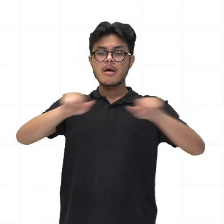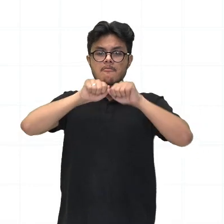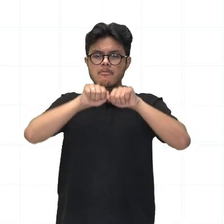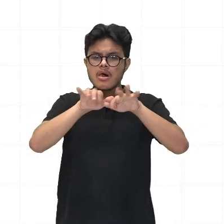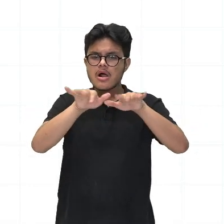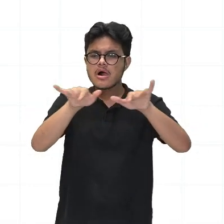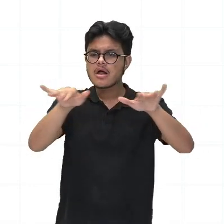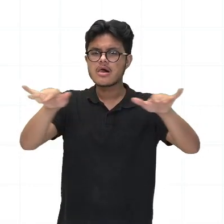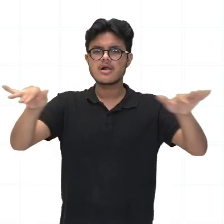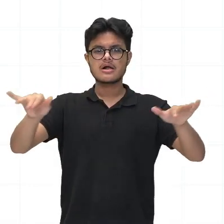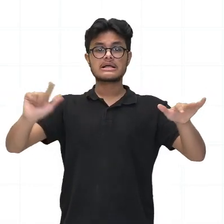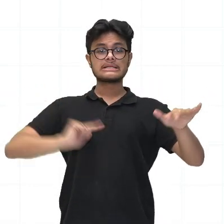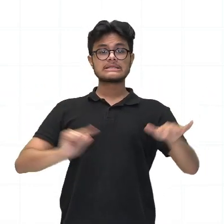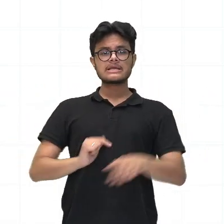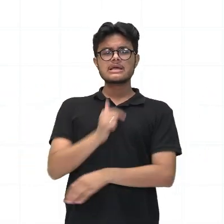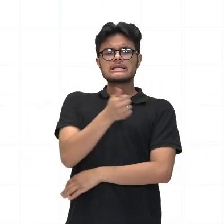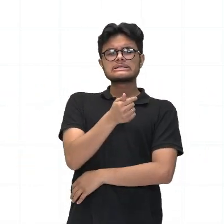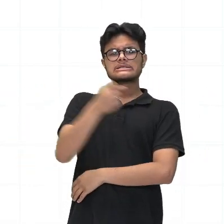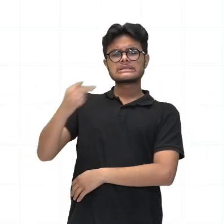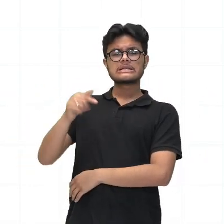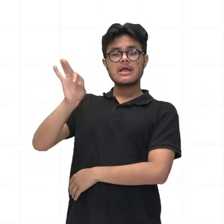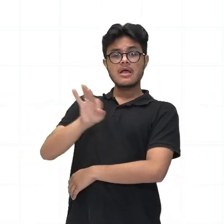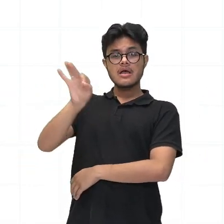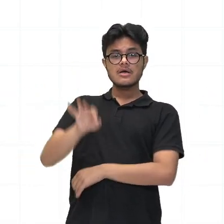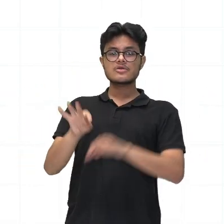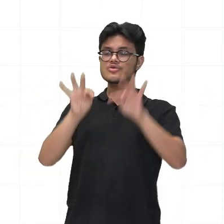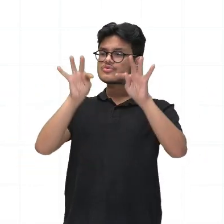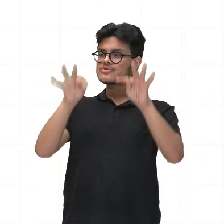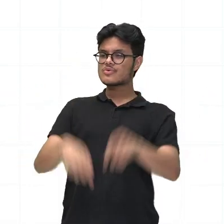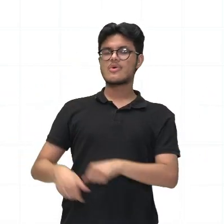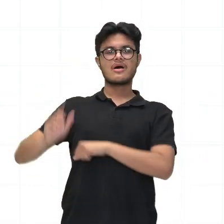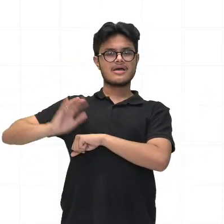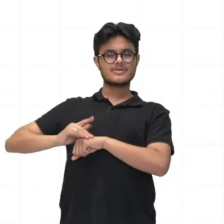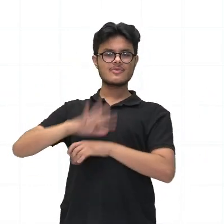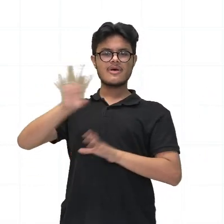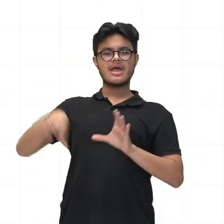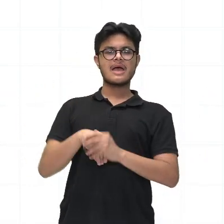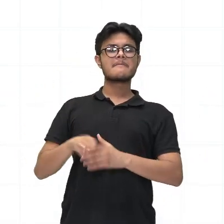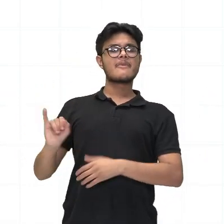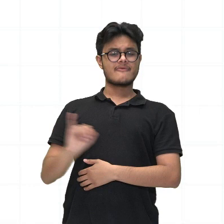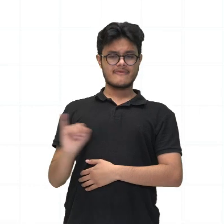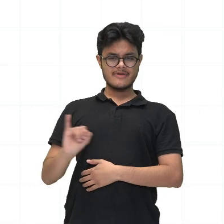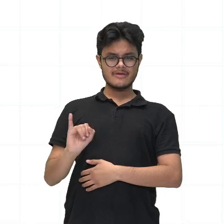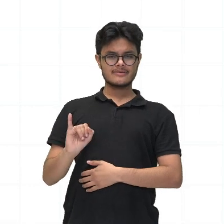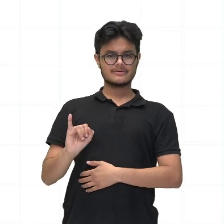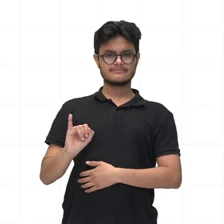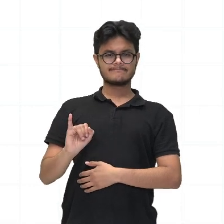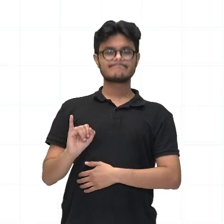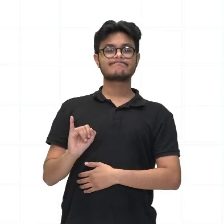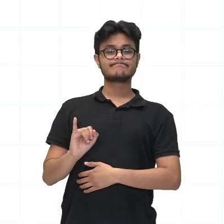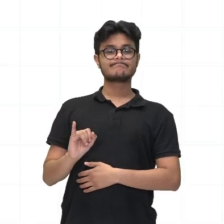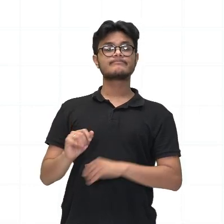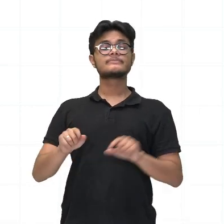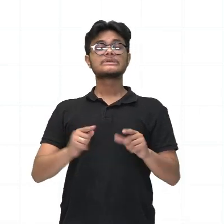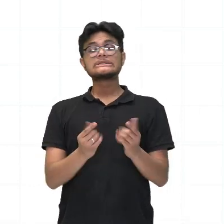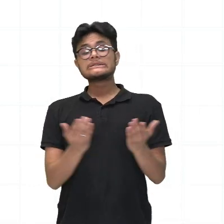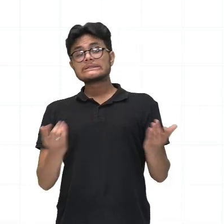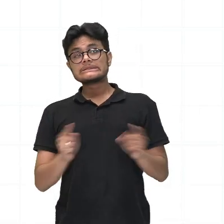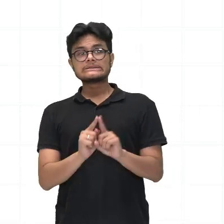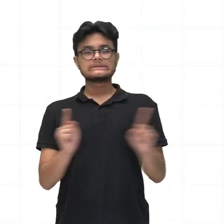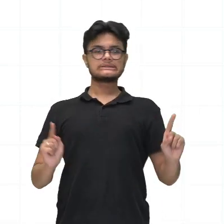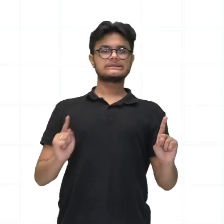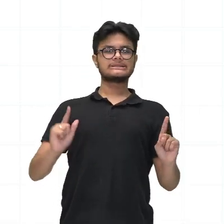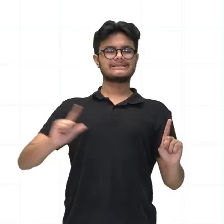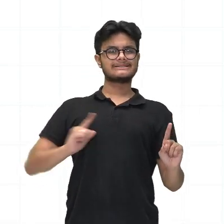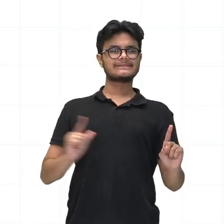de 17% de todas as doenças infecciosas, causando mais